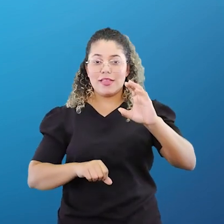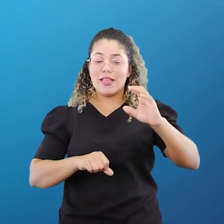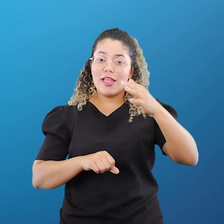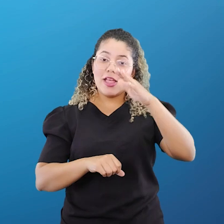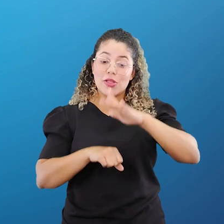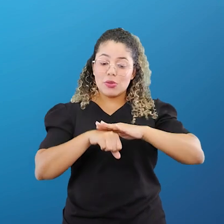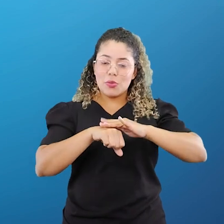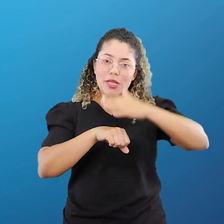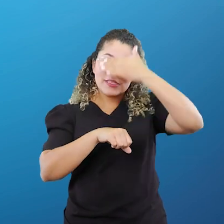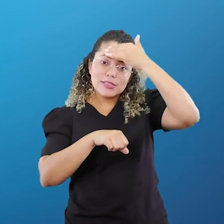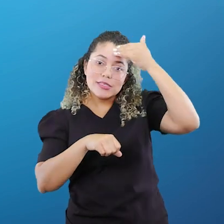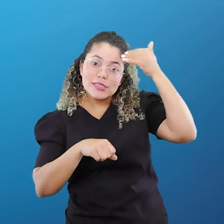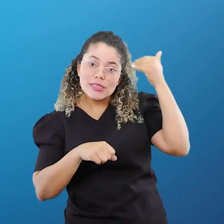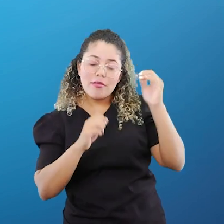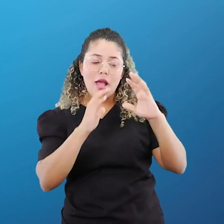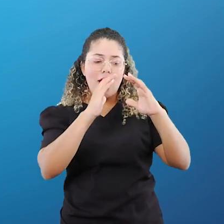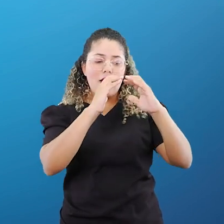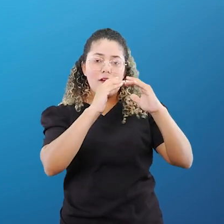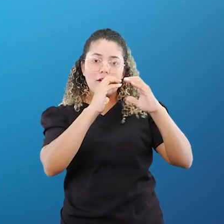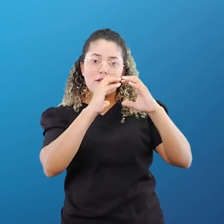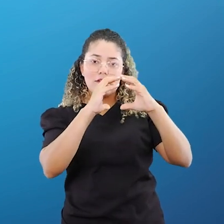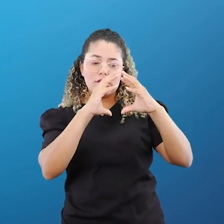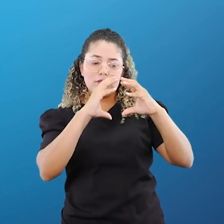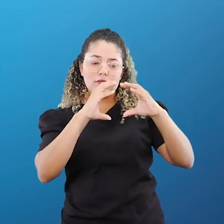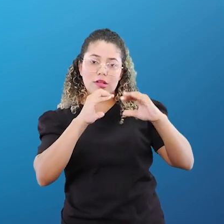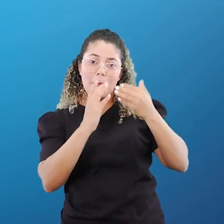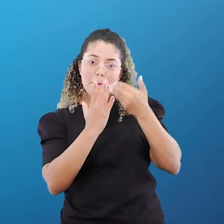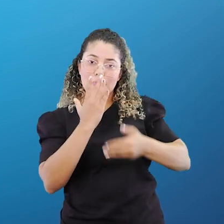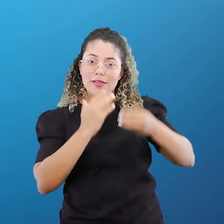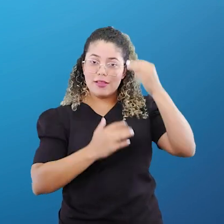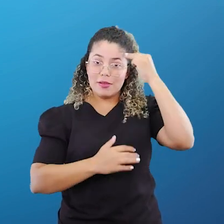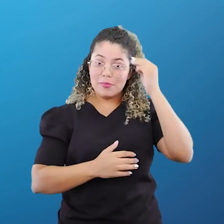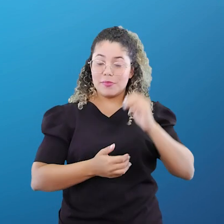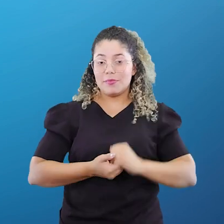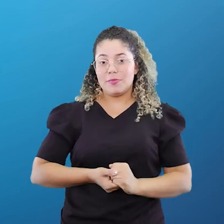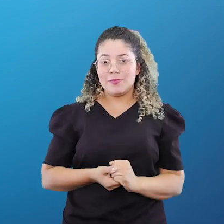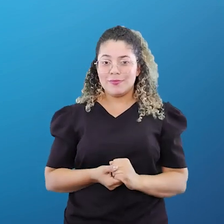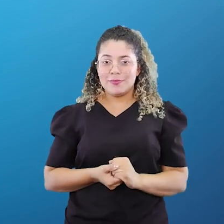Alzheimer, que é a doença que você tem uma progressiva perda de memória.